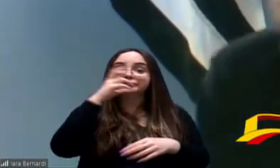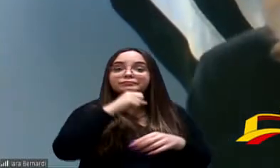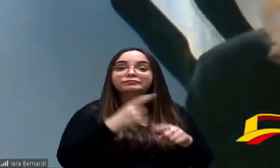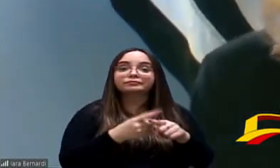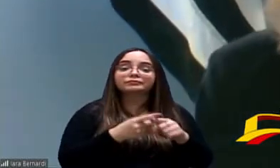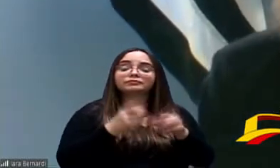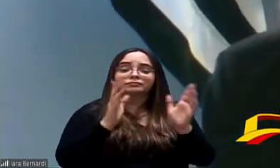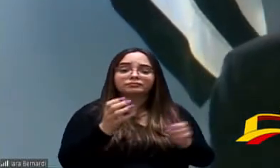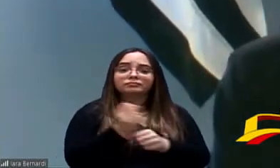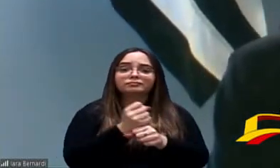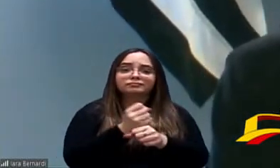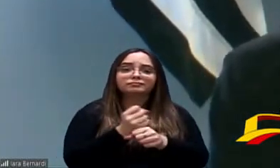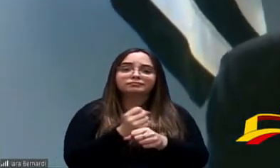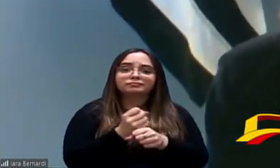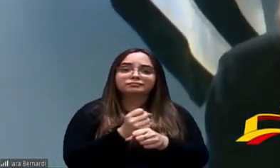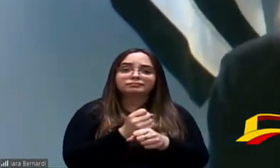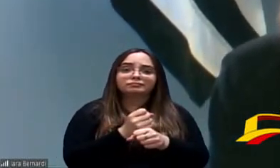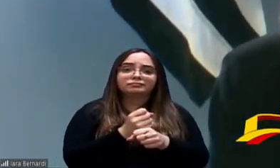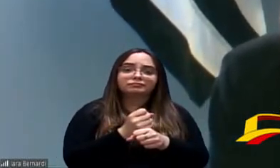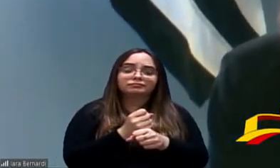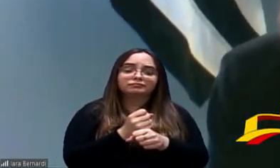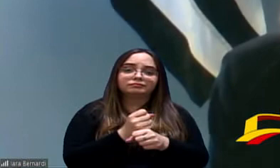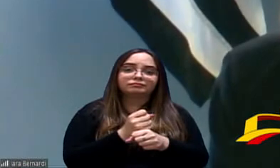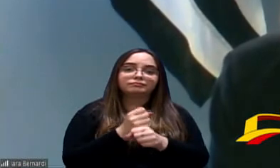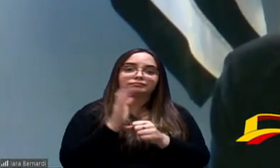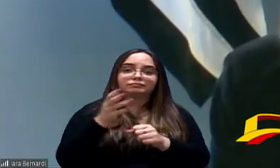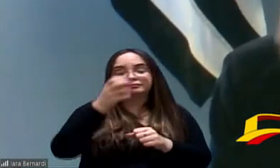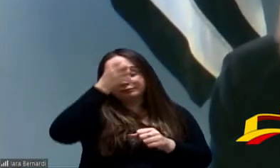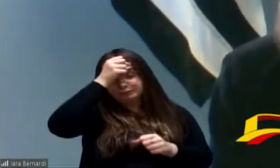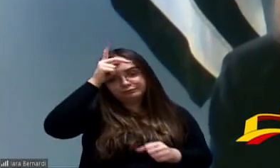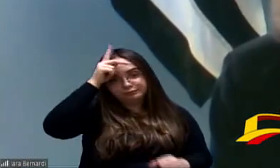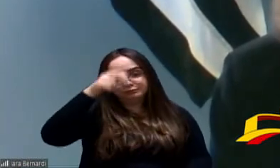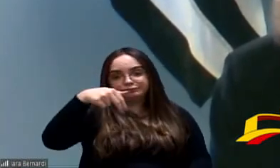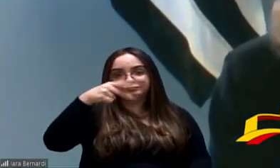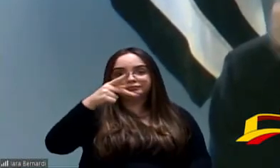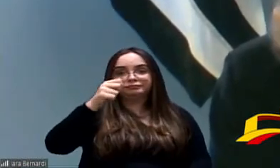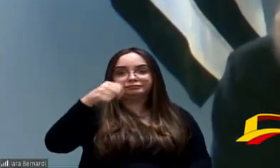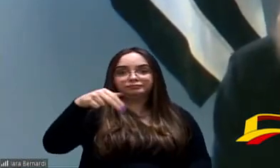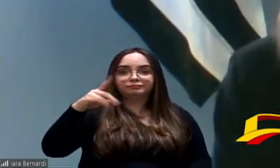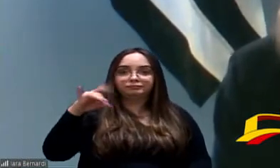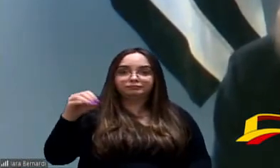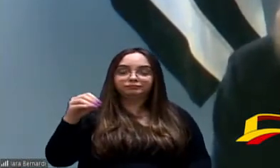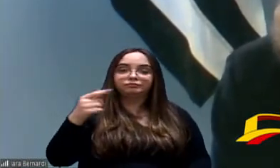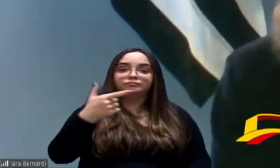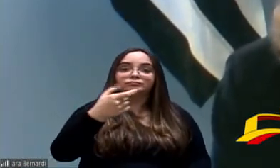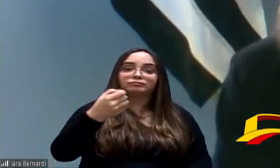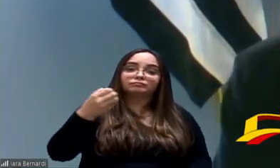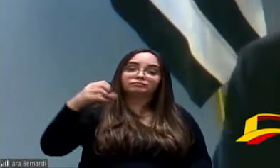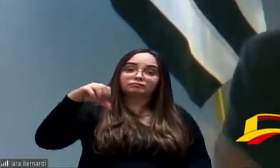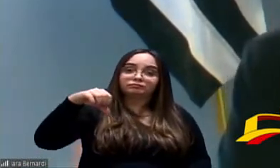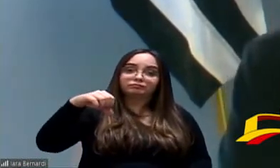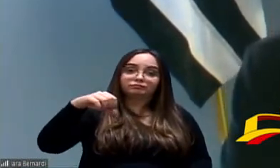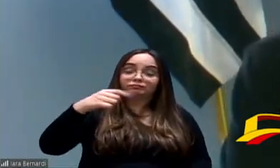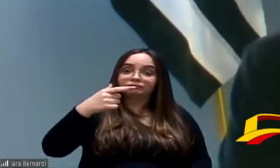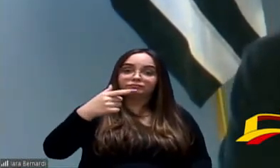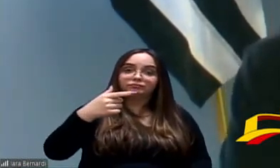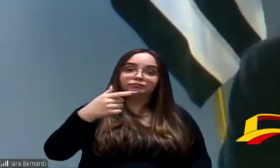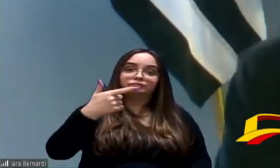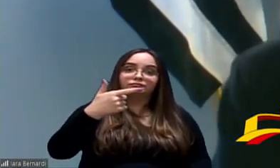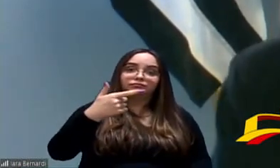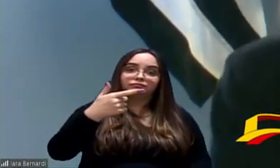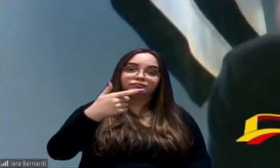passou a administração do prefeito Panunzio, só em 2009 que a gente conseguiu com a